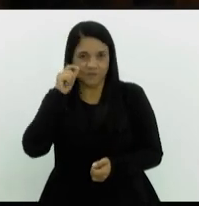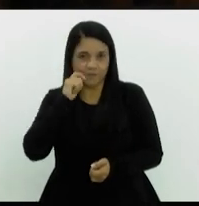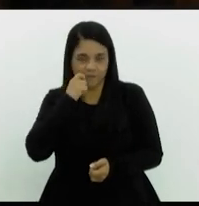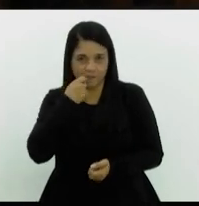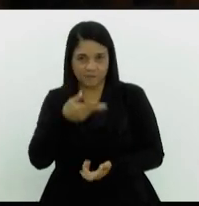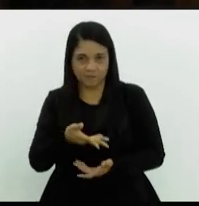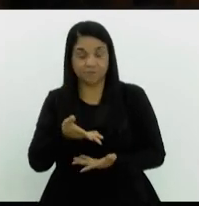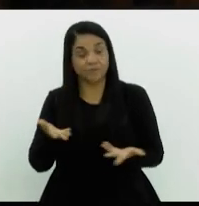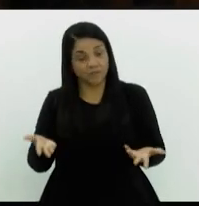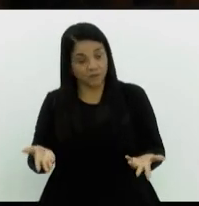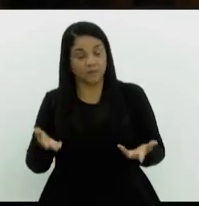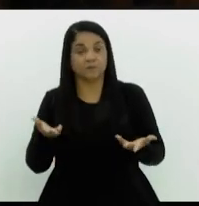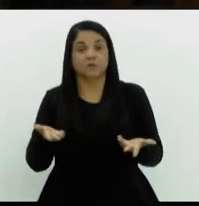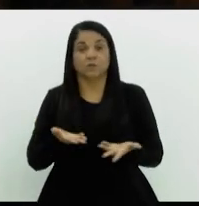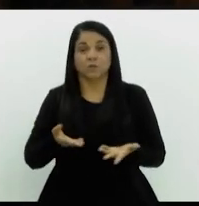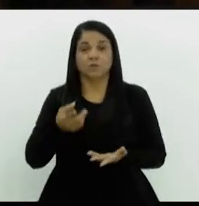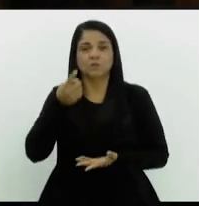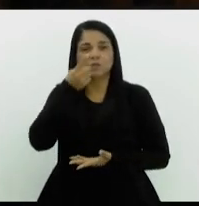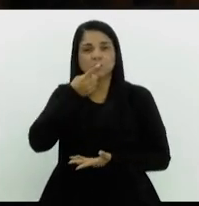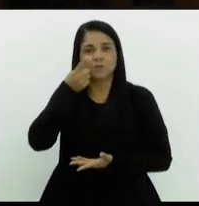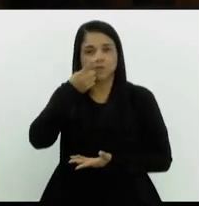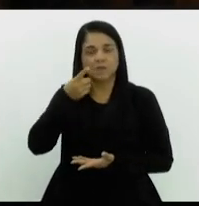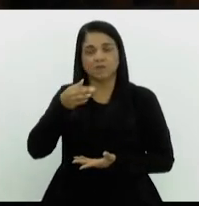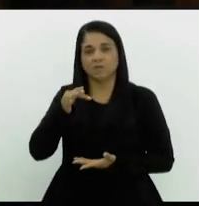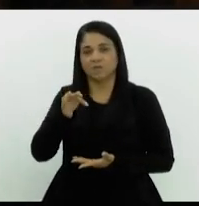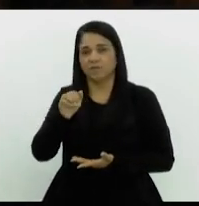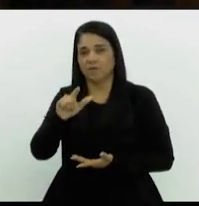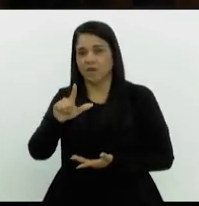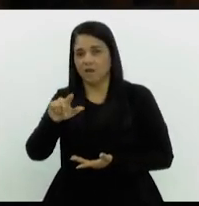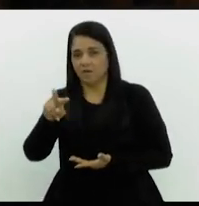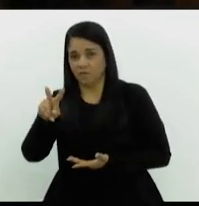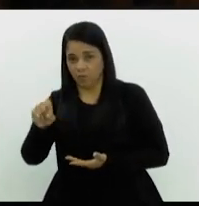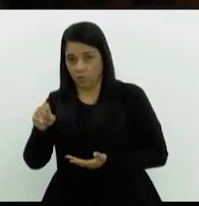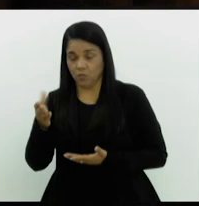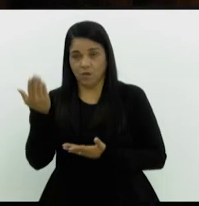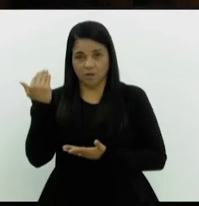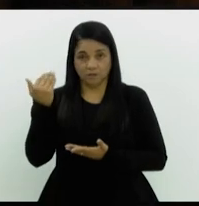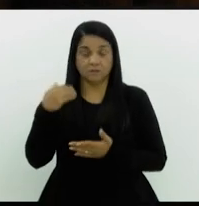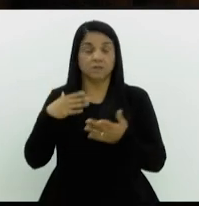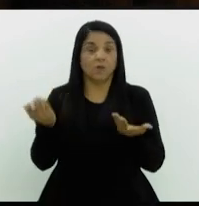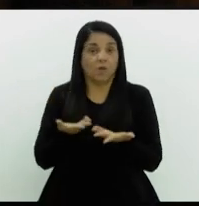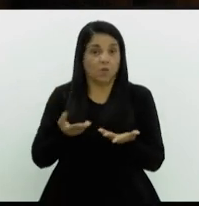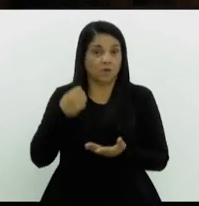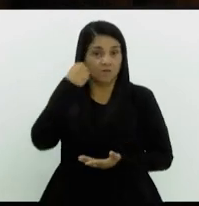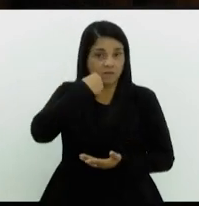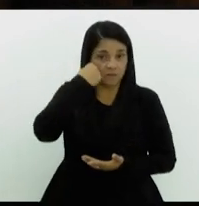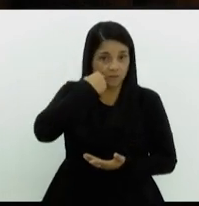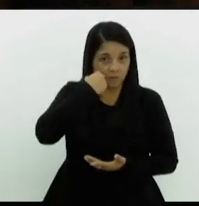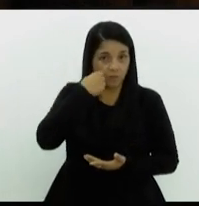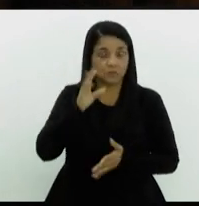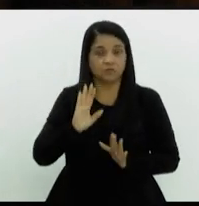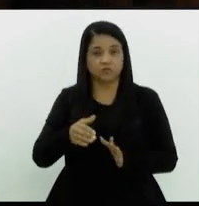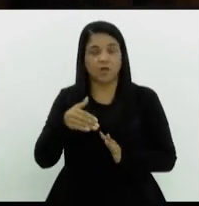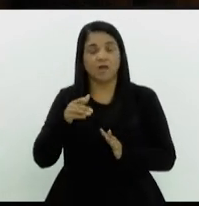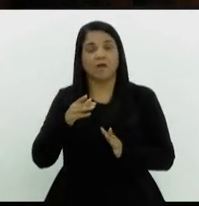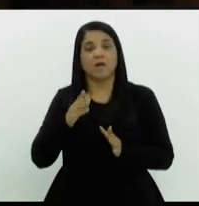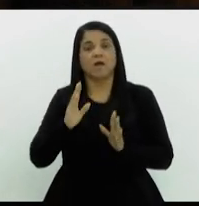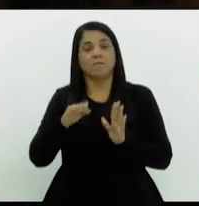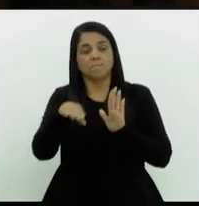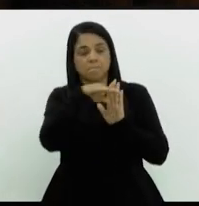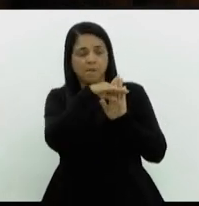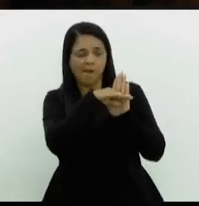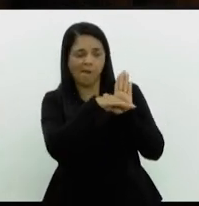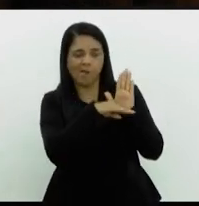o então deputado, hoje senador Flávio Bolsonaro, ainda nessa casa, fazia já a pauta